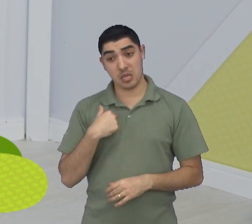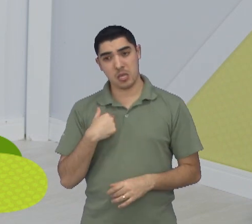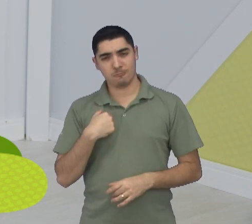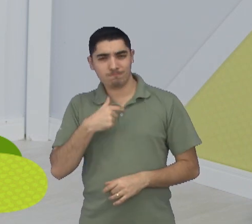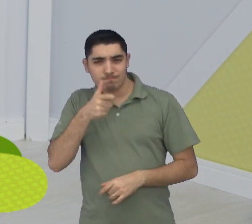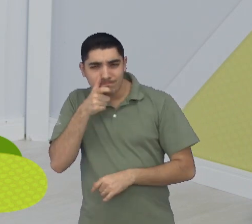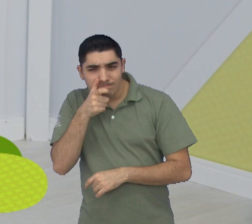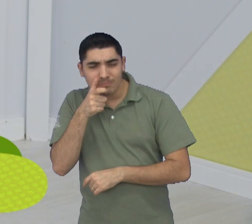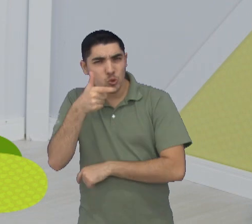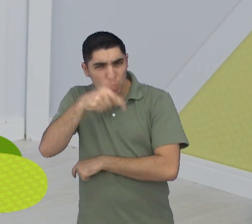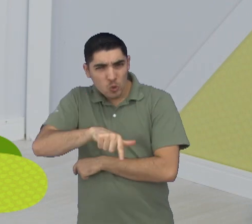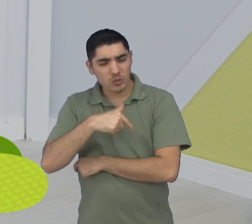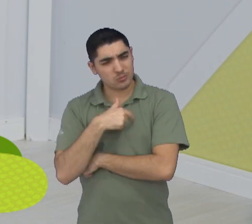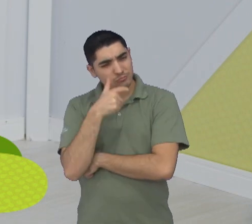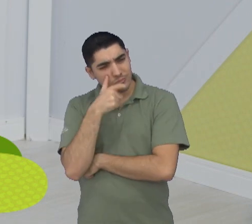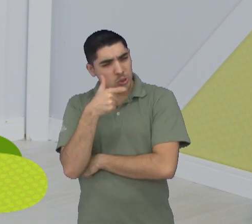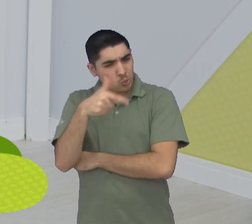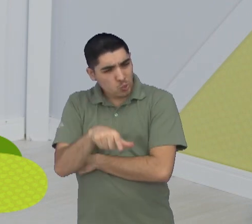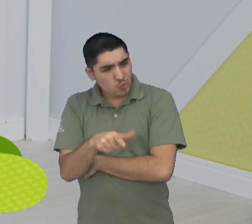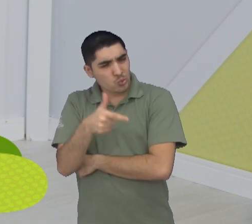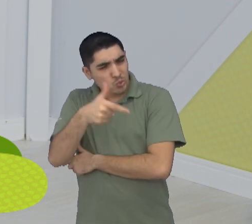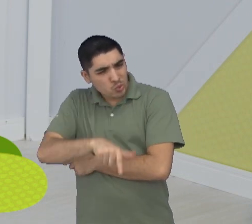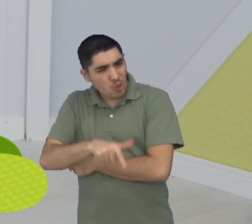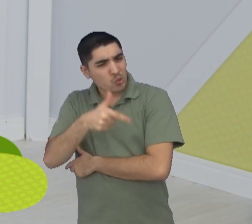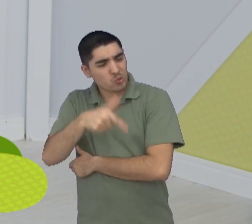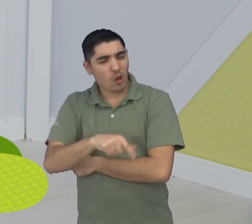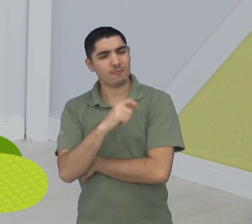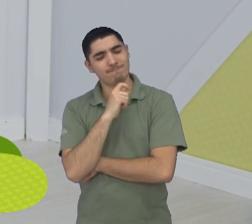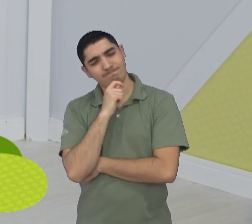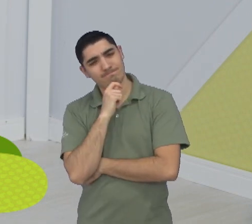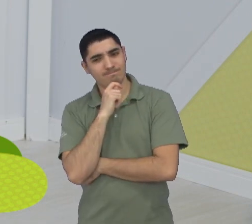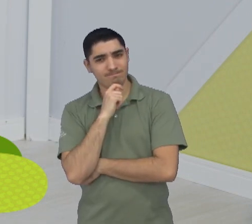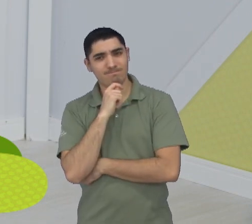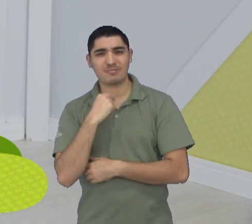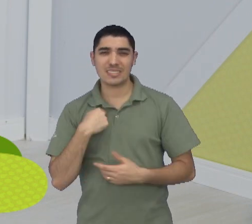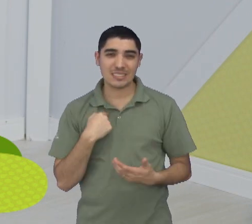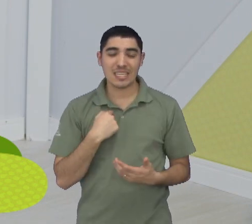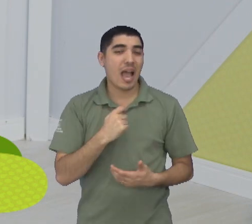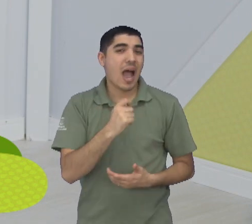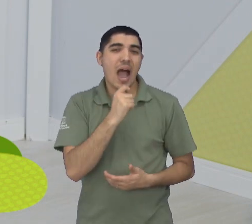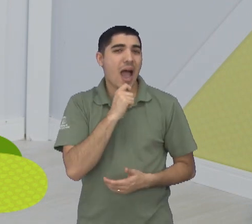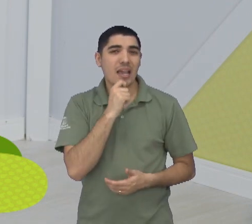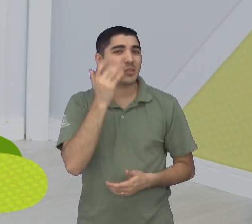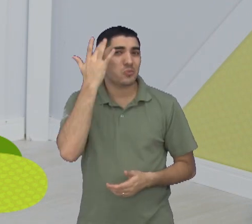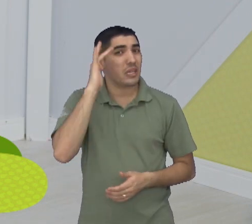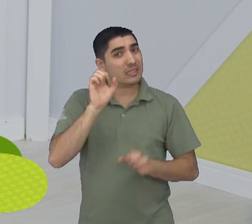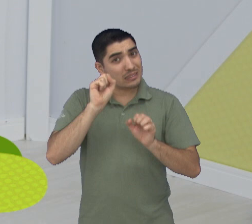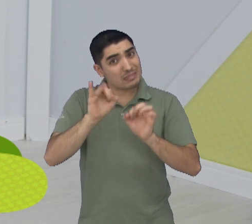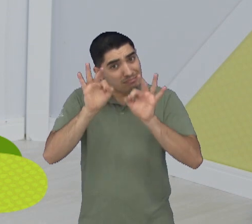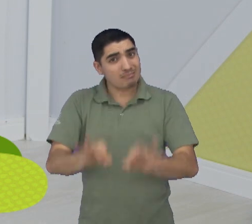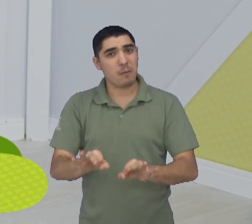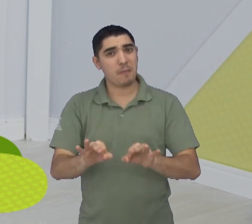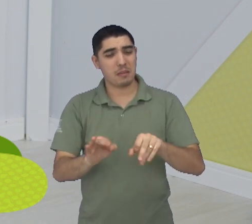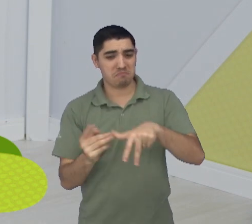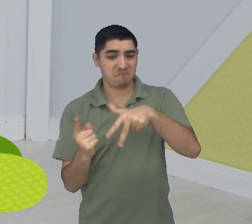o lance várias vezes, depois, até no replay aqui, aí não cheguei numa conclusão ainda, mas o pessoal do Barão